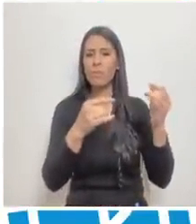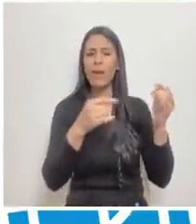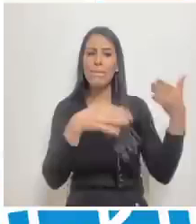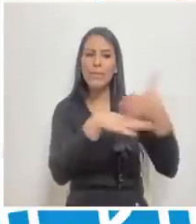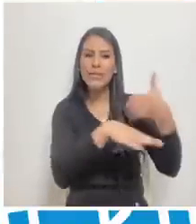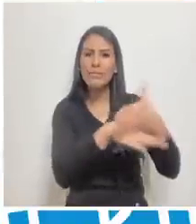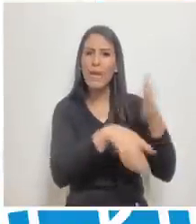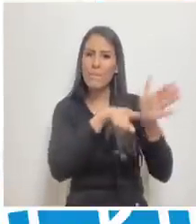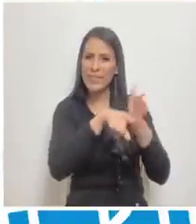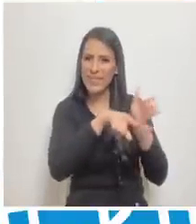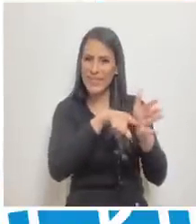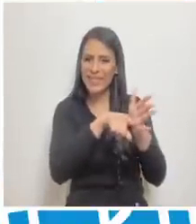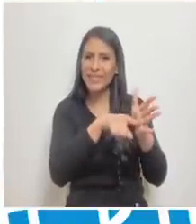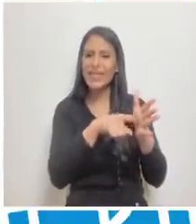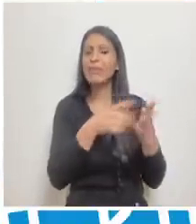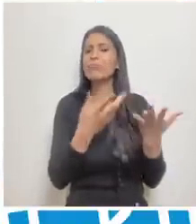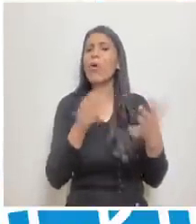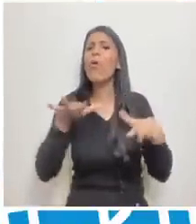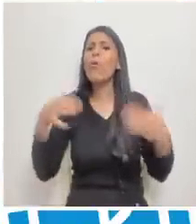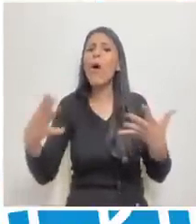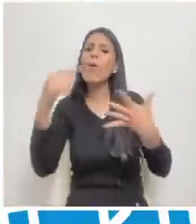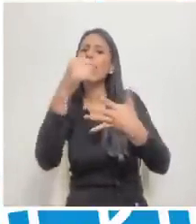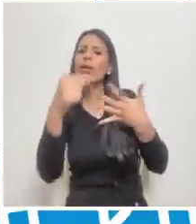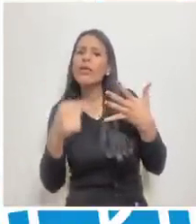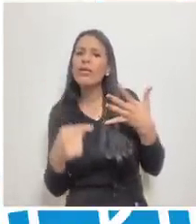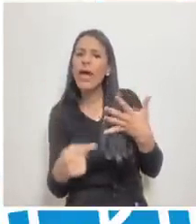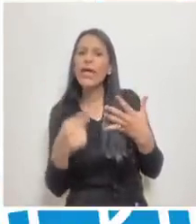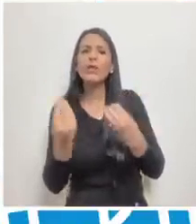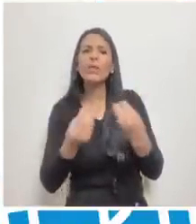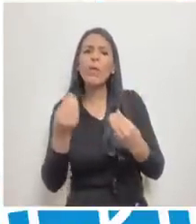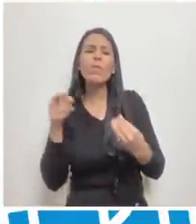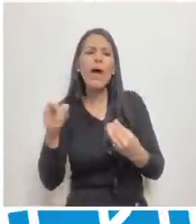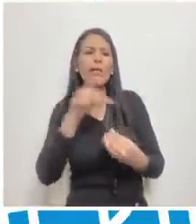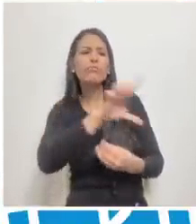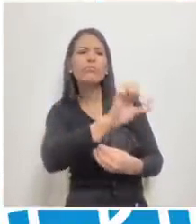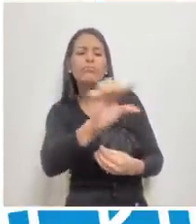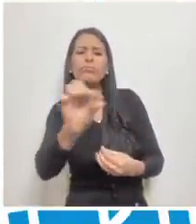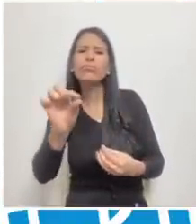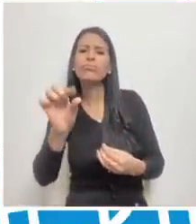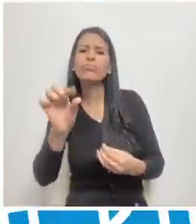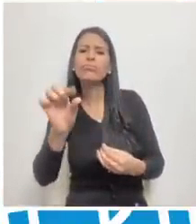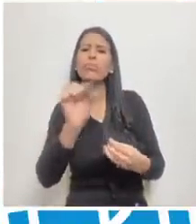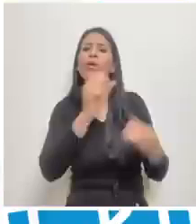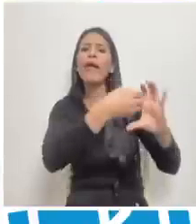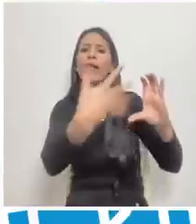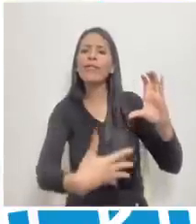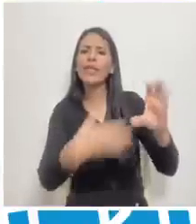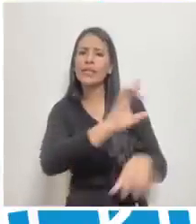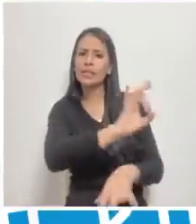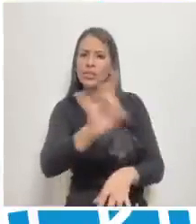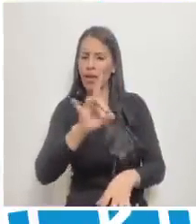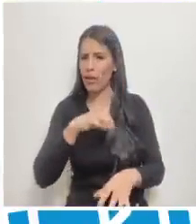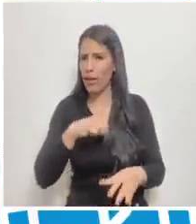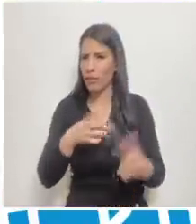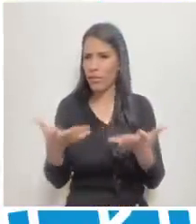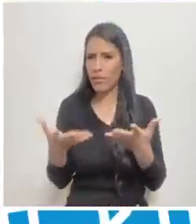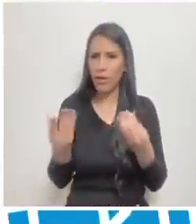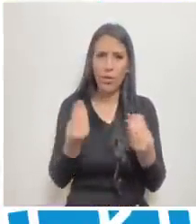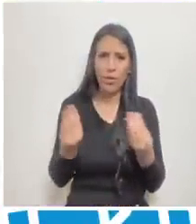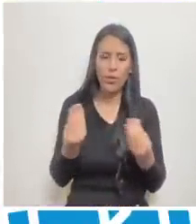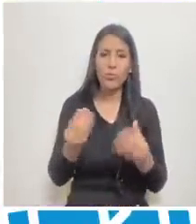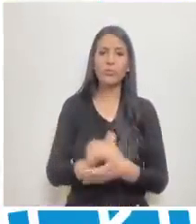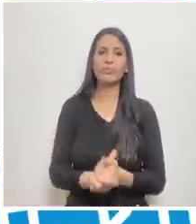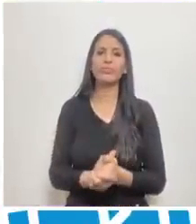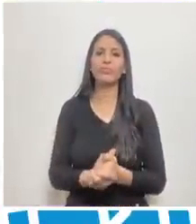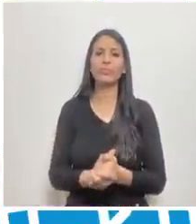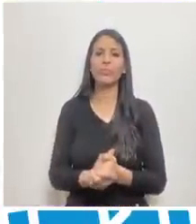Bom, então, vou dar uma rodada de respostas, depois eu continuo com as perguntas. Primeiro para Nilma.